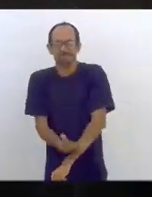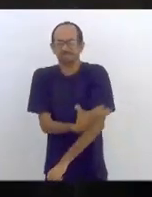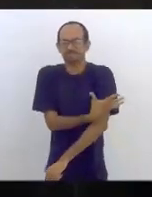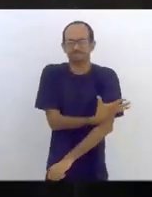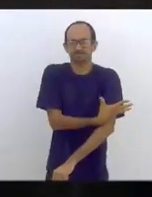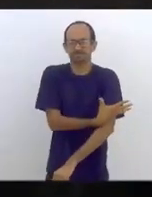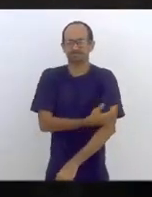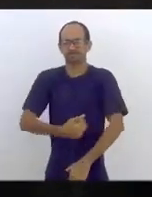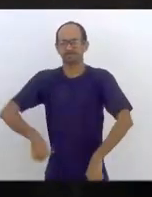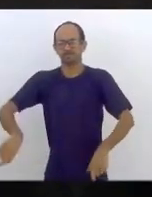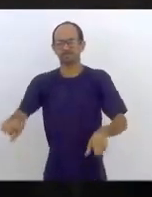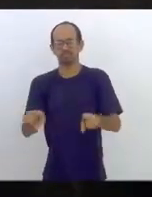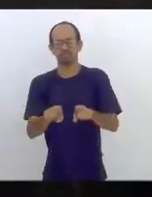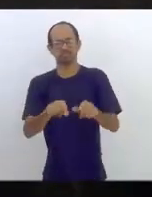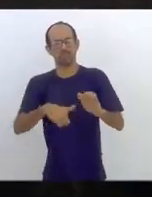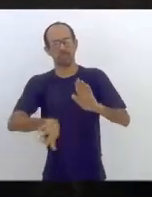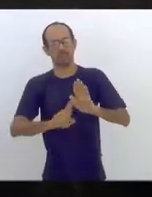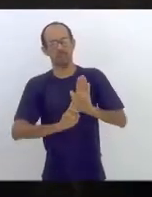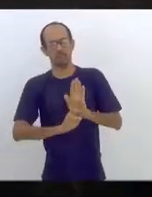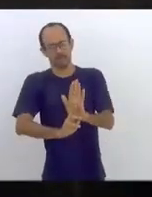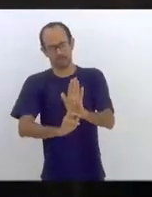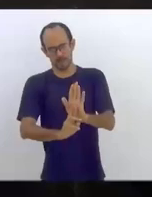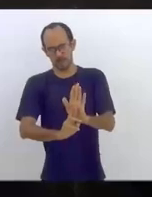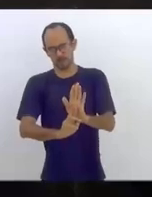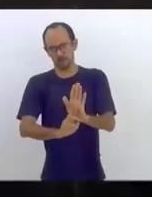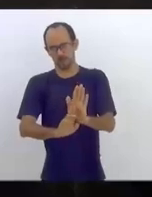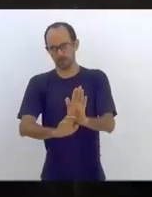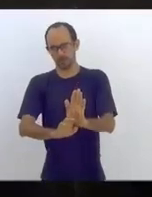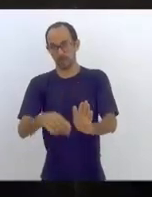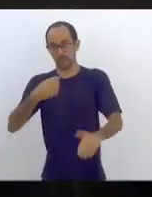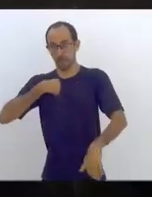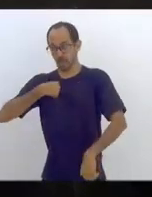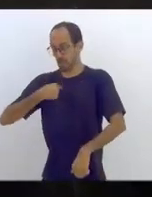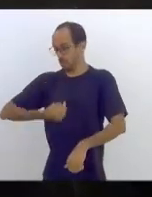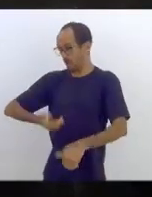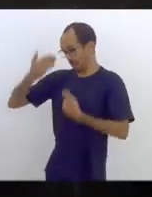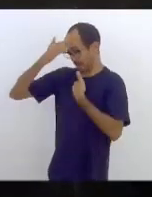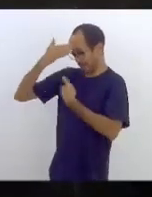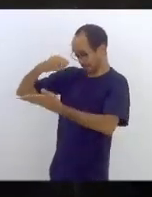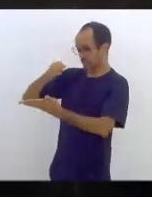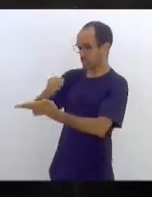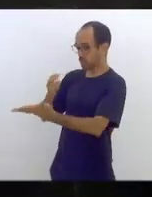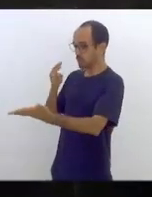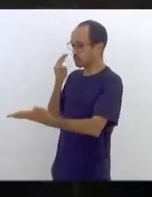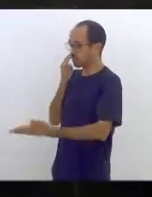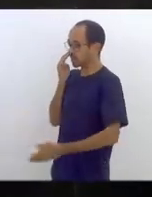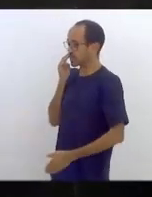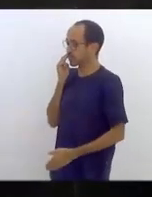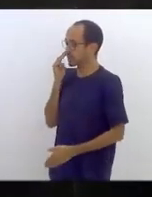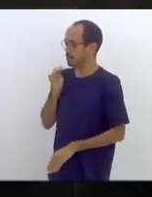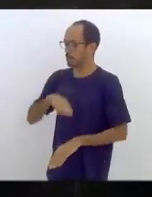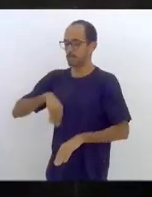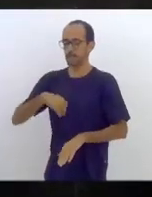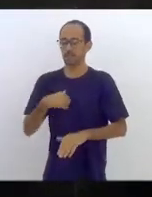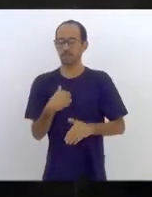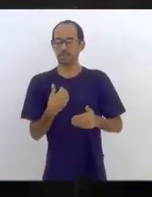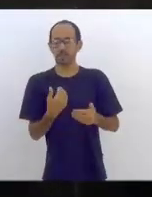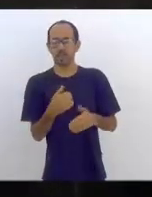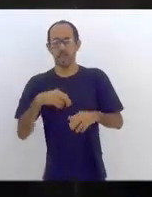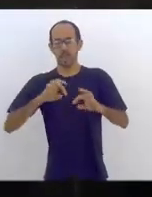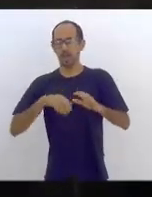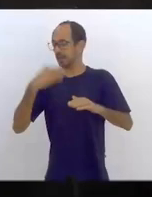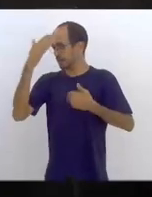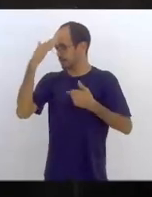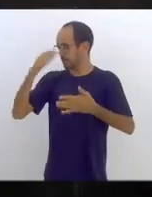com a energia, com o que ela representava. E eu, Mônica, agradeço esse prêmio, e acho que todas aqui, todos e todes que